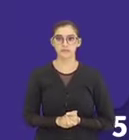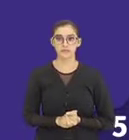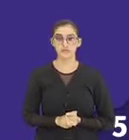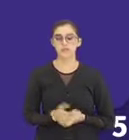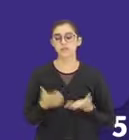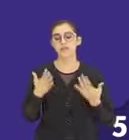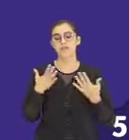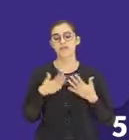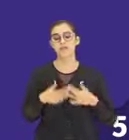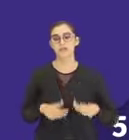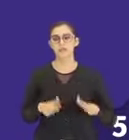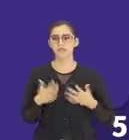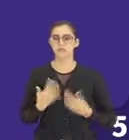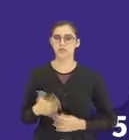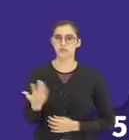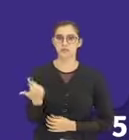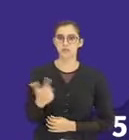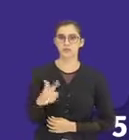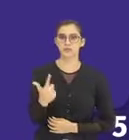tranquilo.